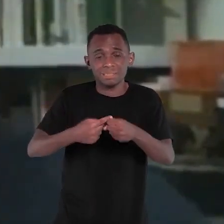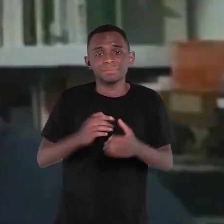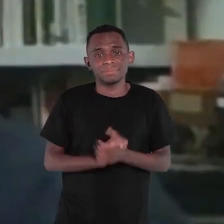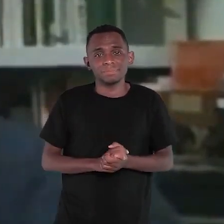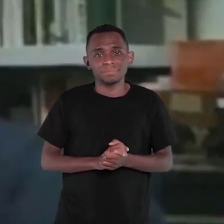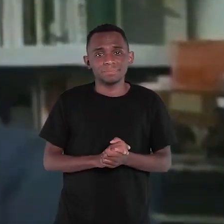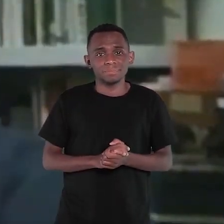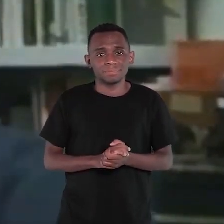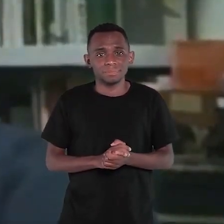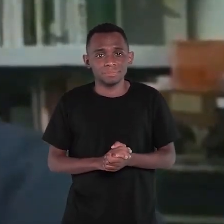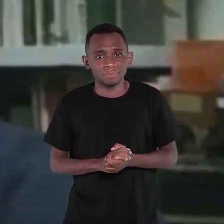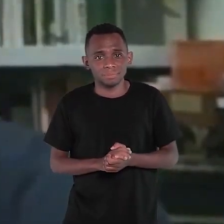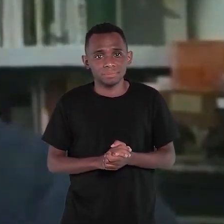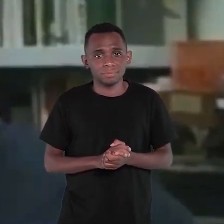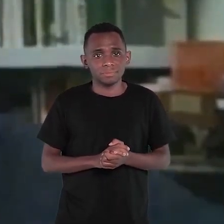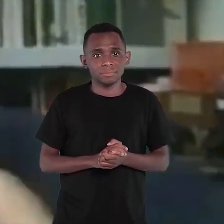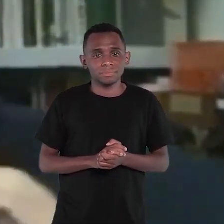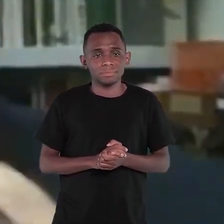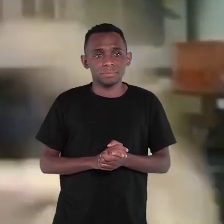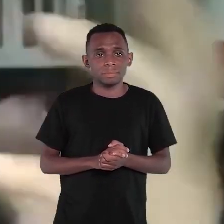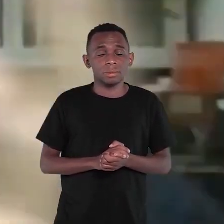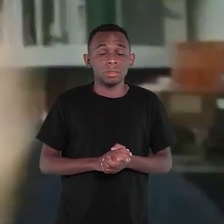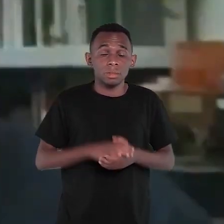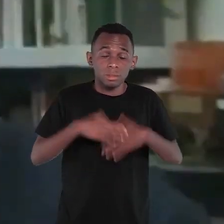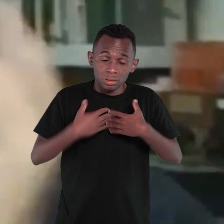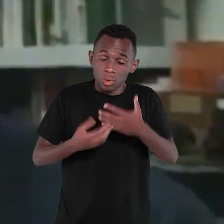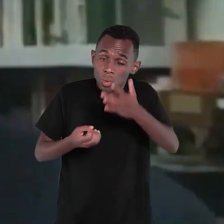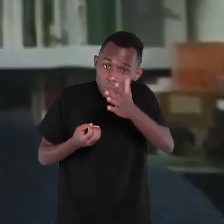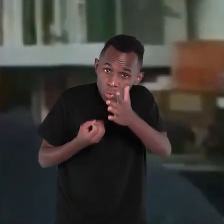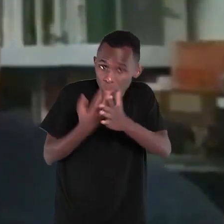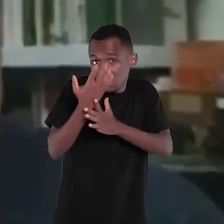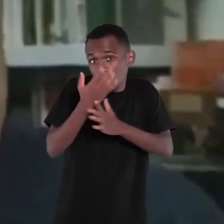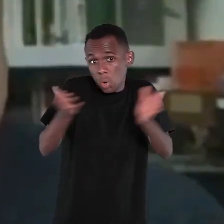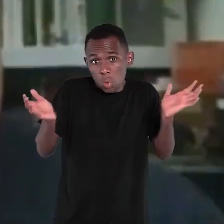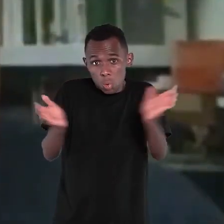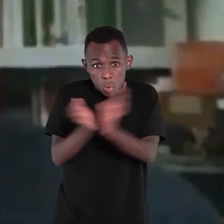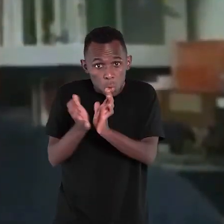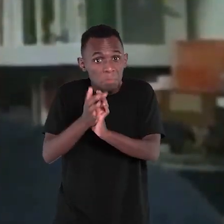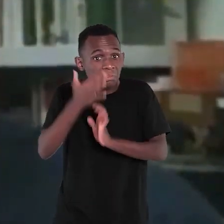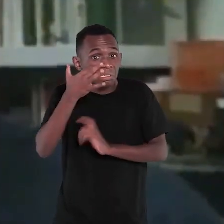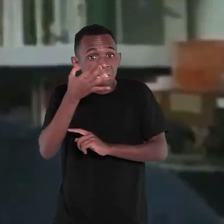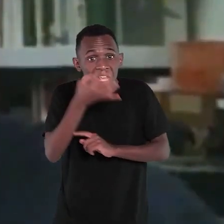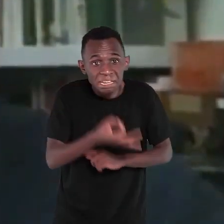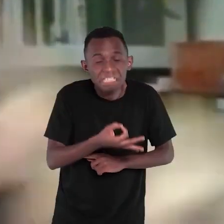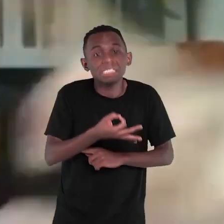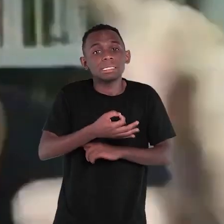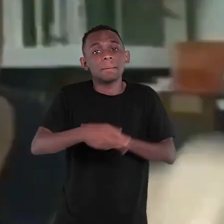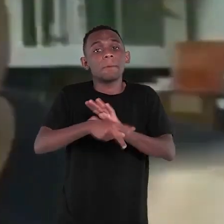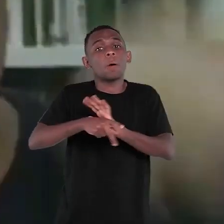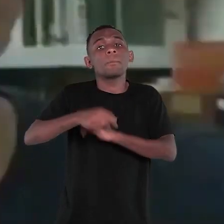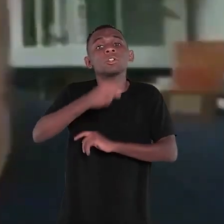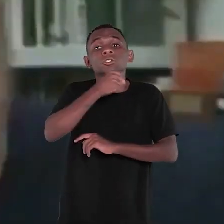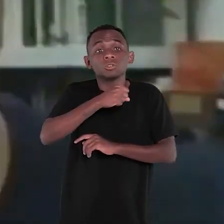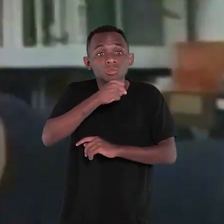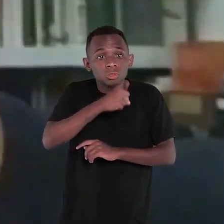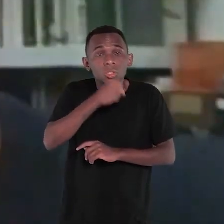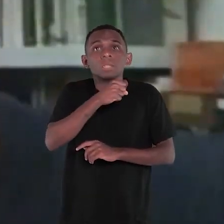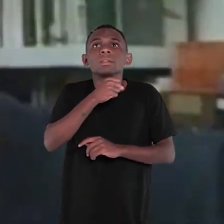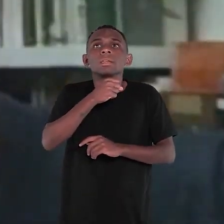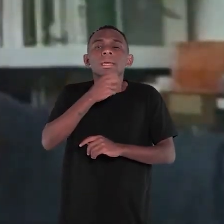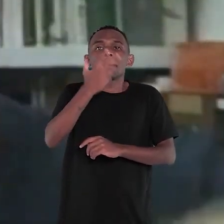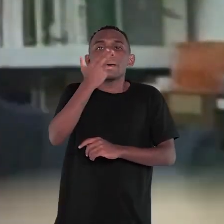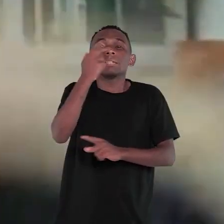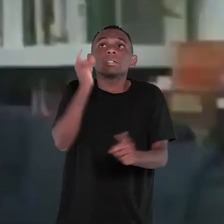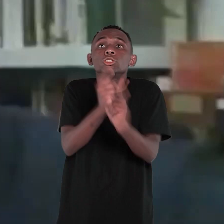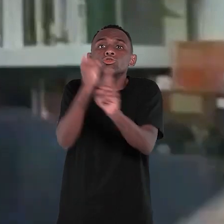para o idoso, né? Você acaba criando grupos de interesses de idosos que acabam explorando a cidade